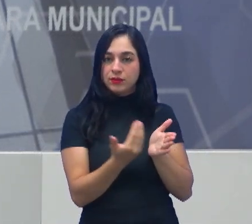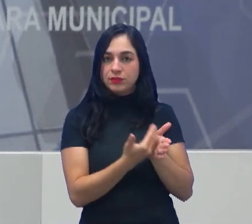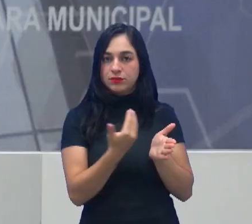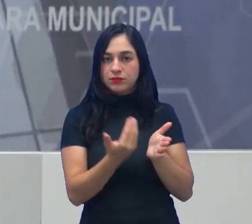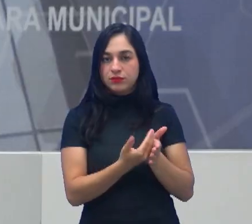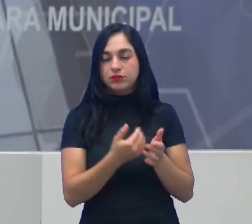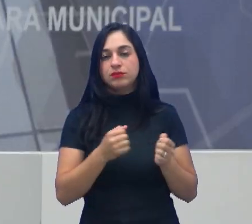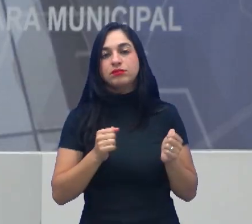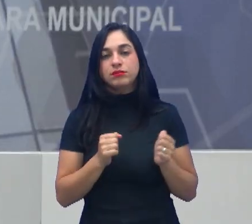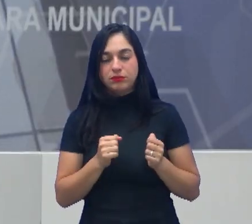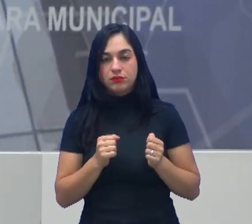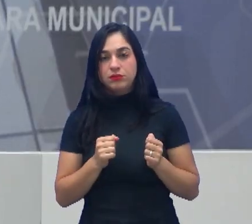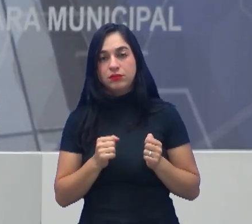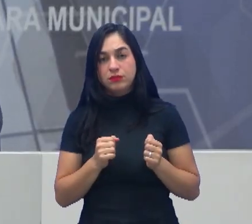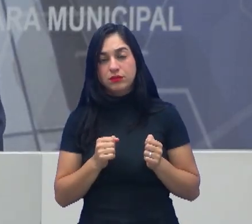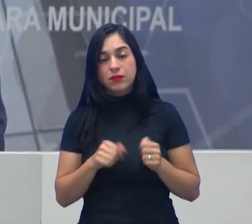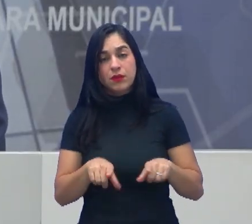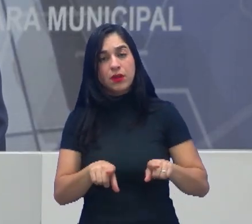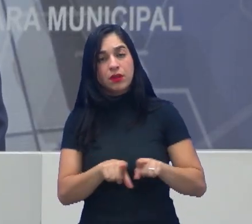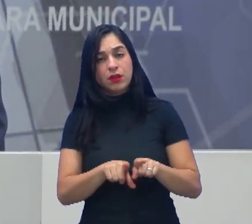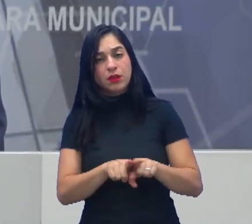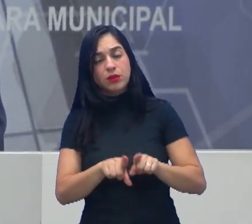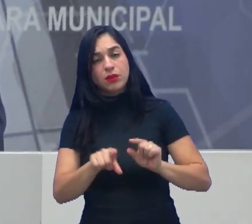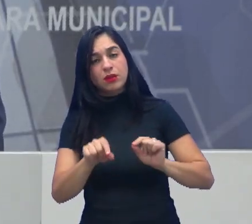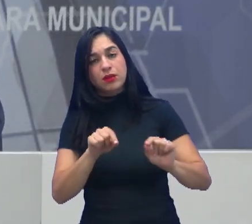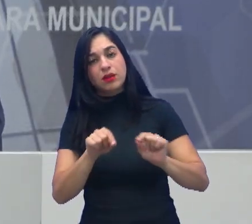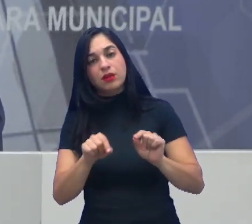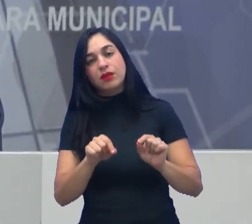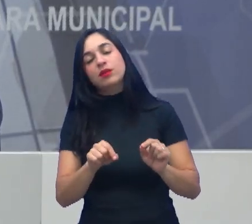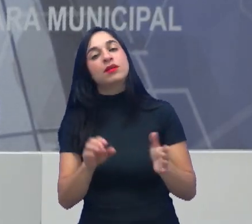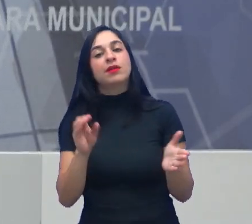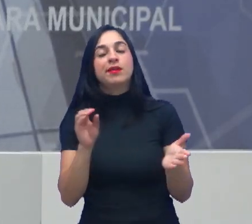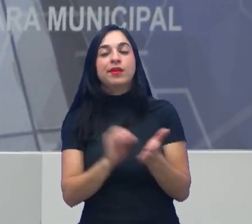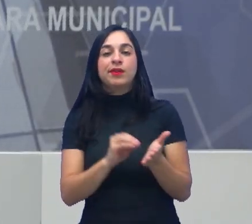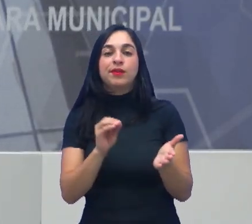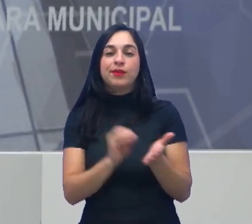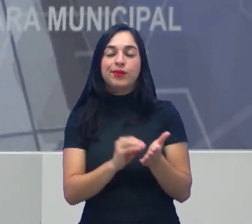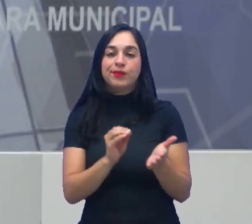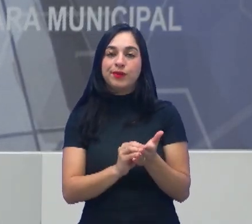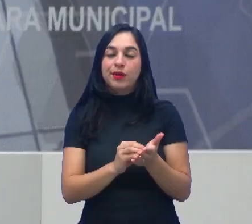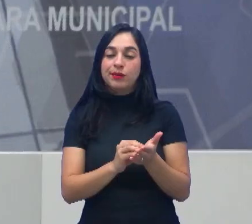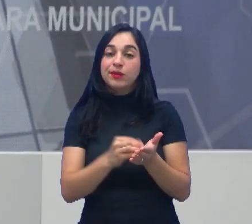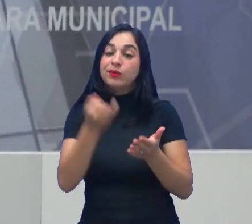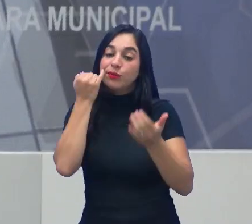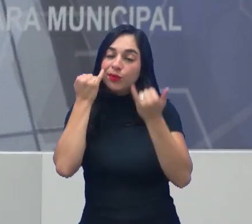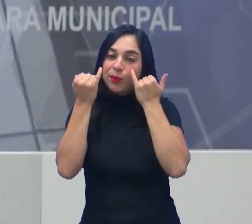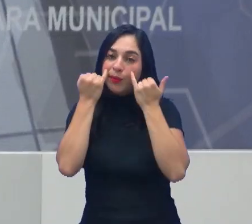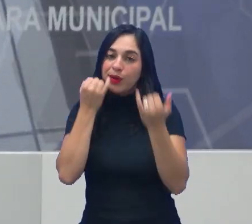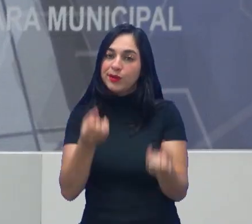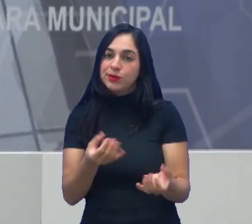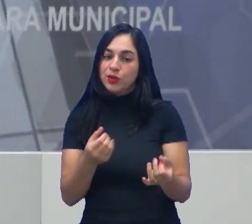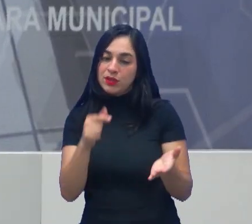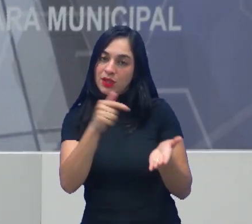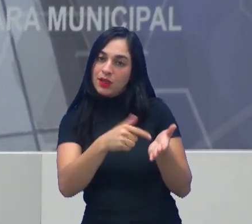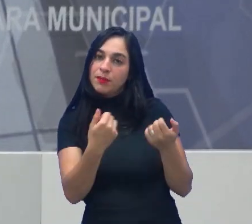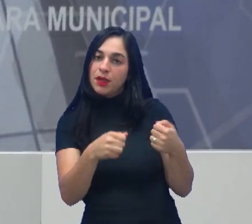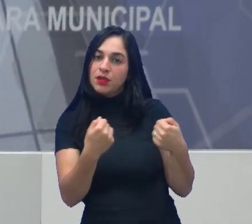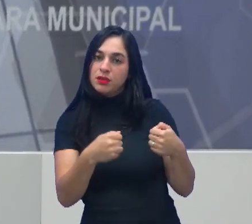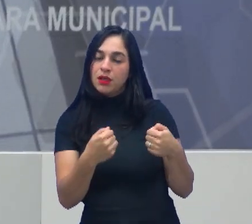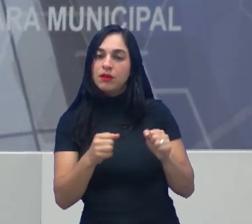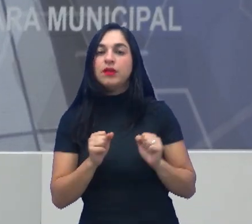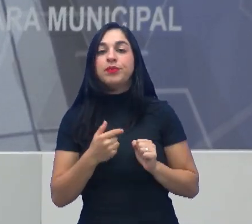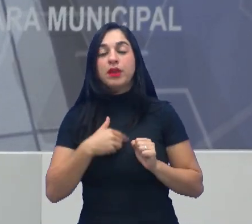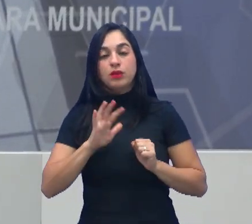positivos, mas também a ausência de outros conteúdos que deveriam estar aqui. Mais precisamente, eu já falei,